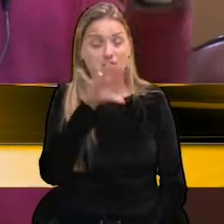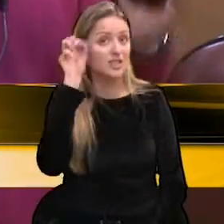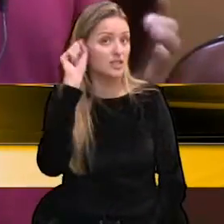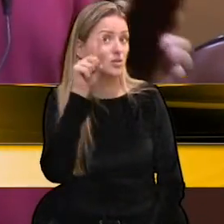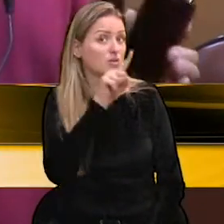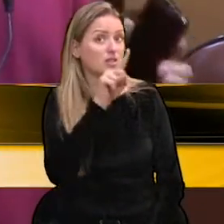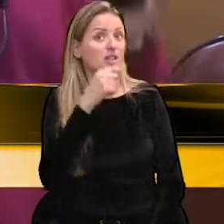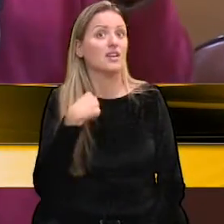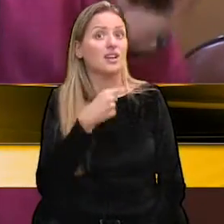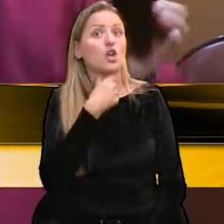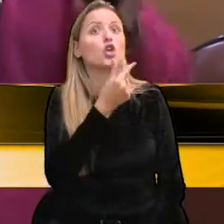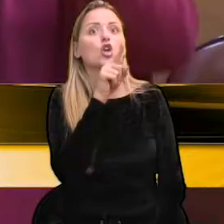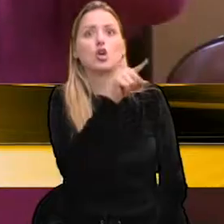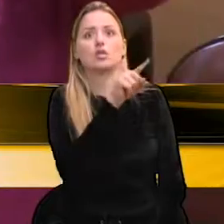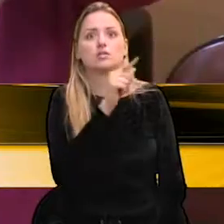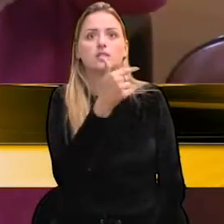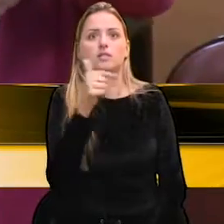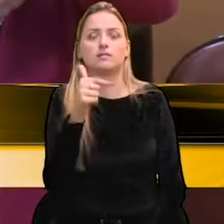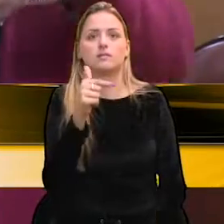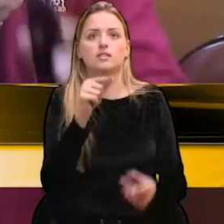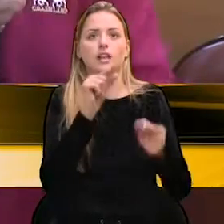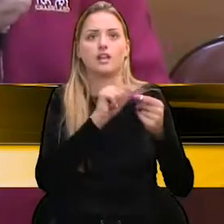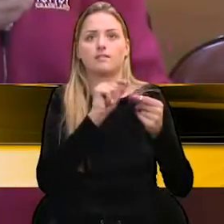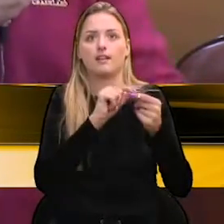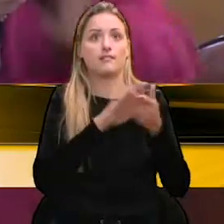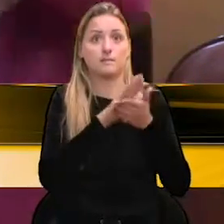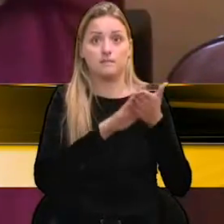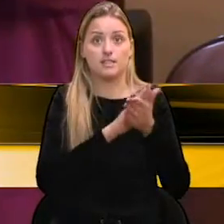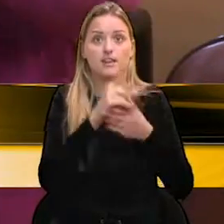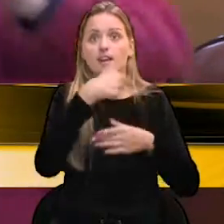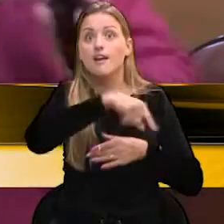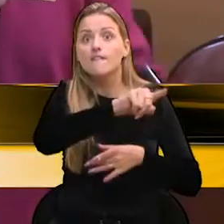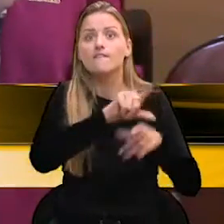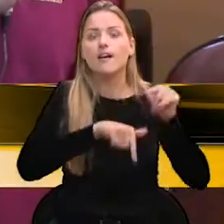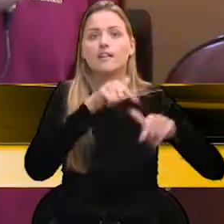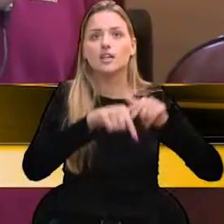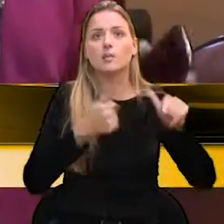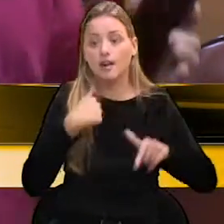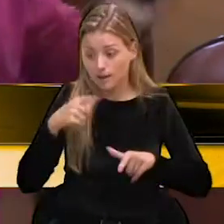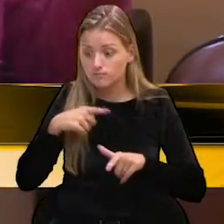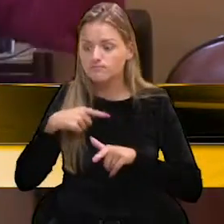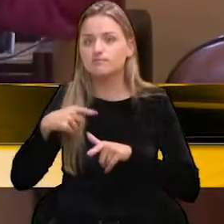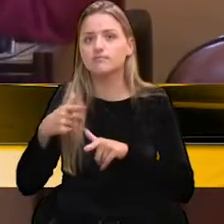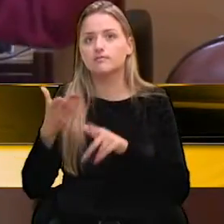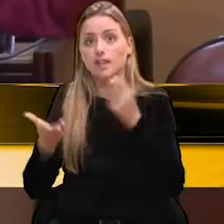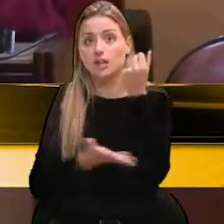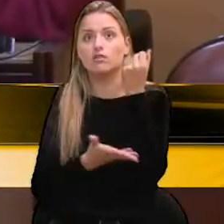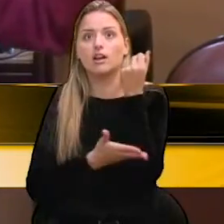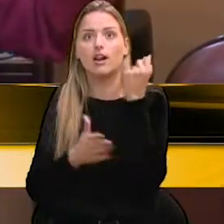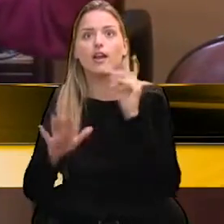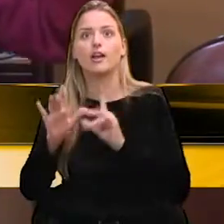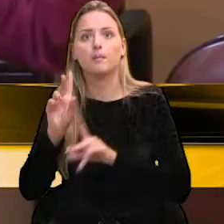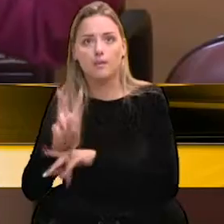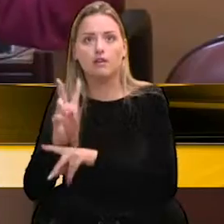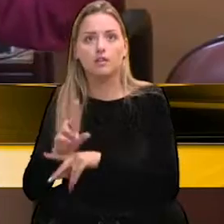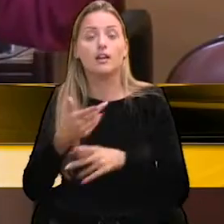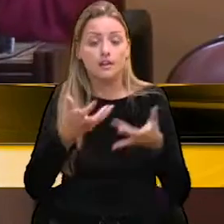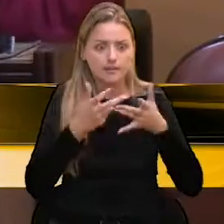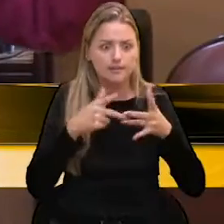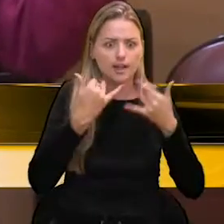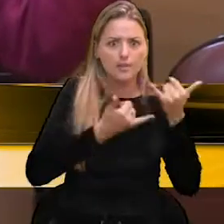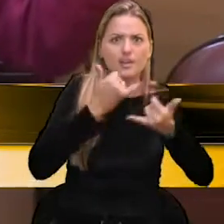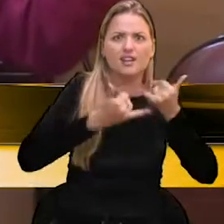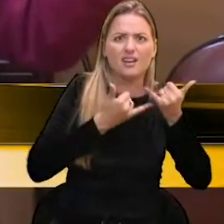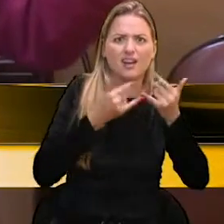ouvindo, eu vou ser bem grosso, se não tem nada para fazer, vai rachar uma lenha, que eu tenho lenha para rachar lá na coluna, que é brincar com a cabeça das pessoas que